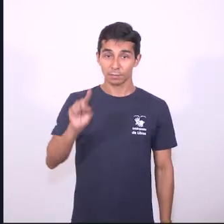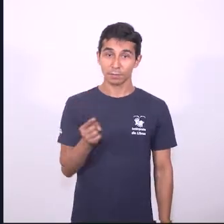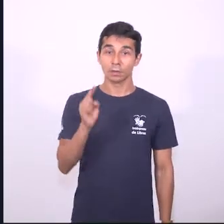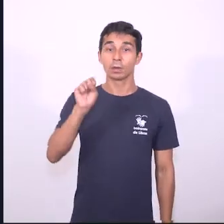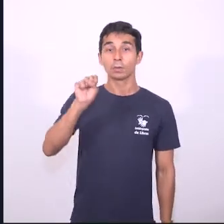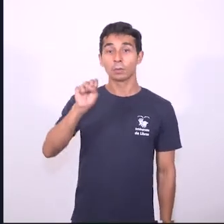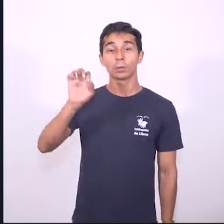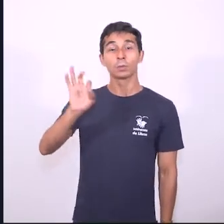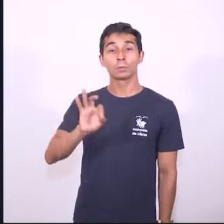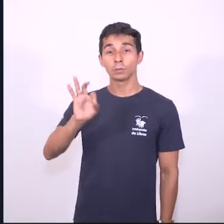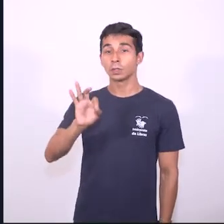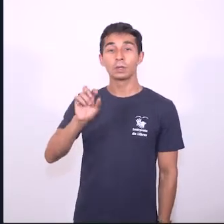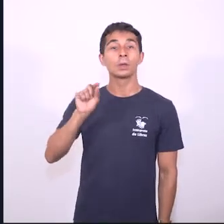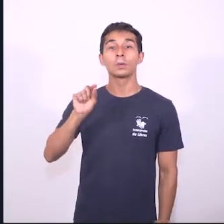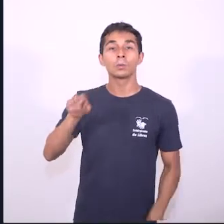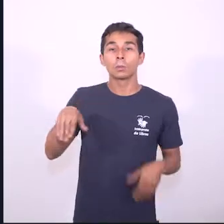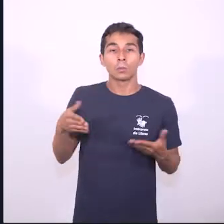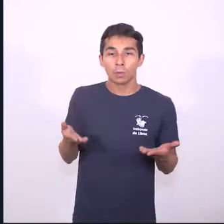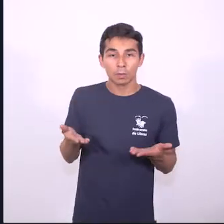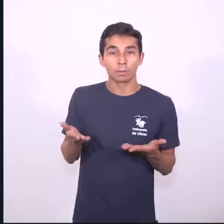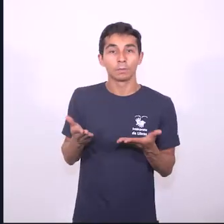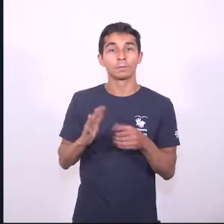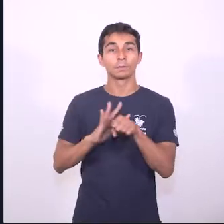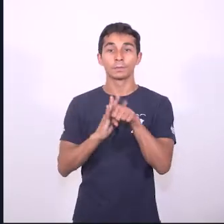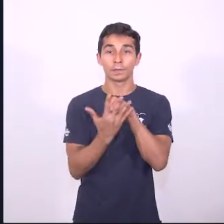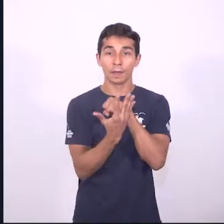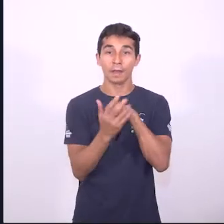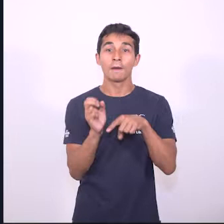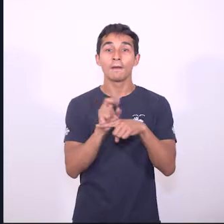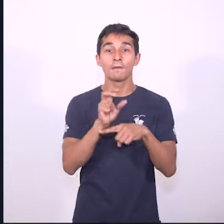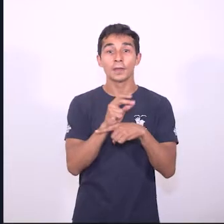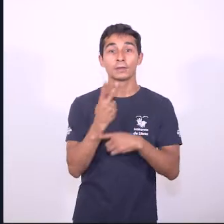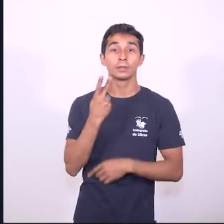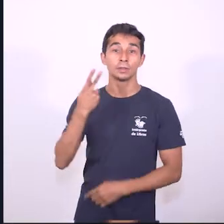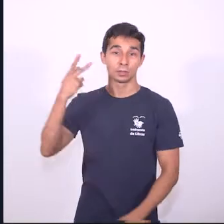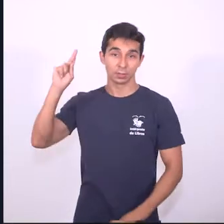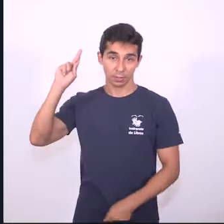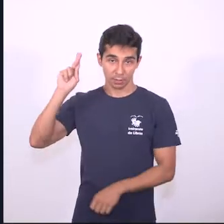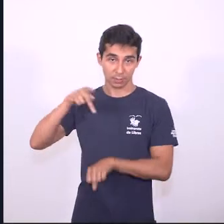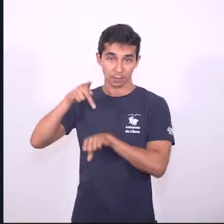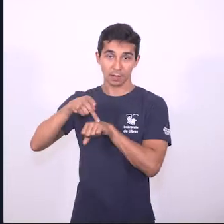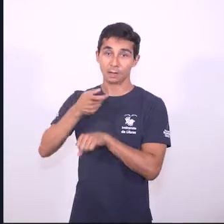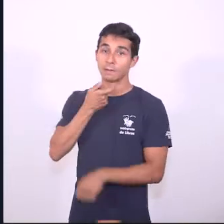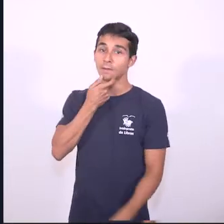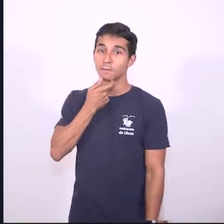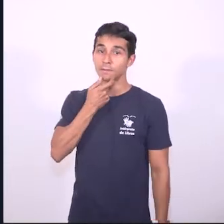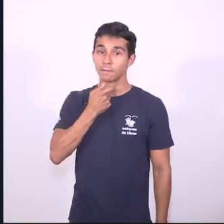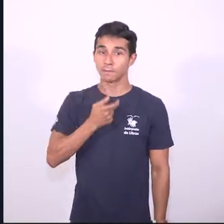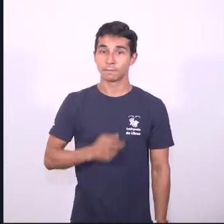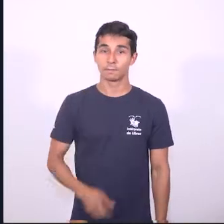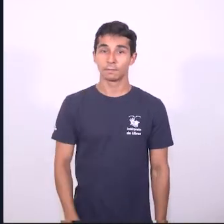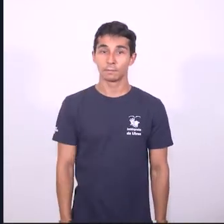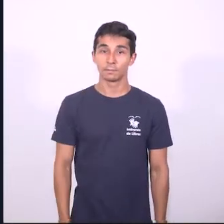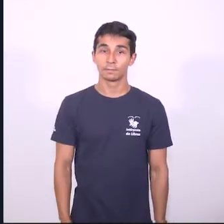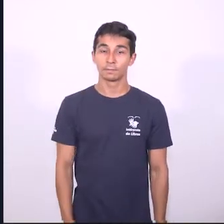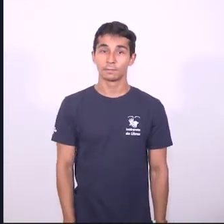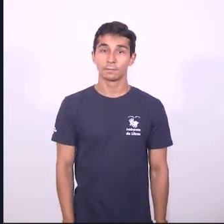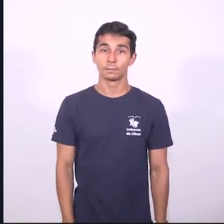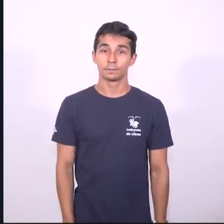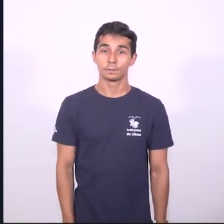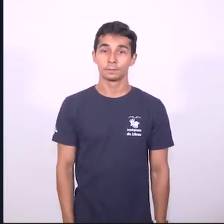nós temos o chamado vírus do Reino Unido, né? Que foram constatados